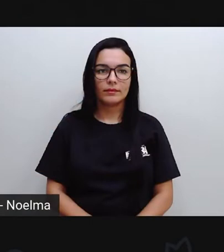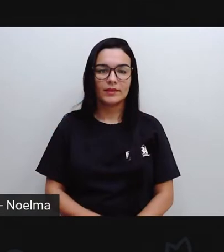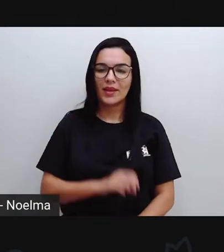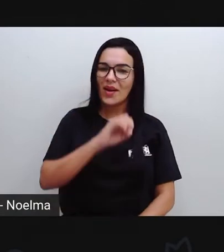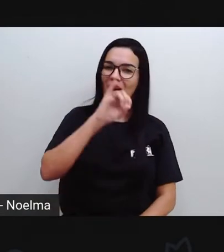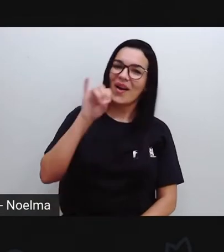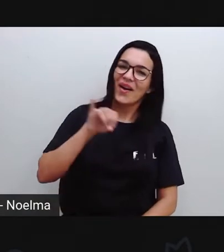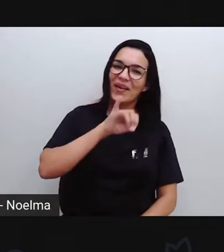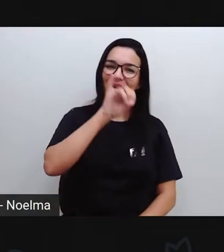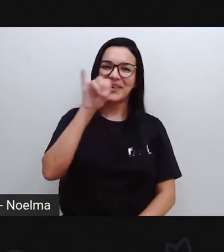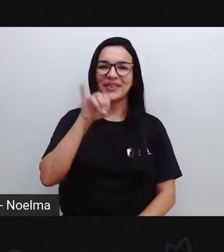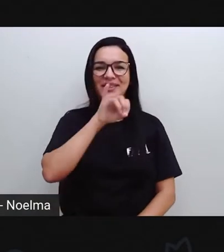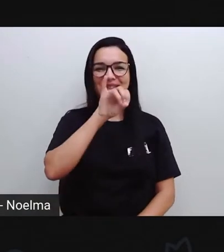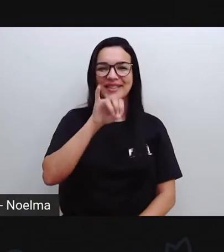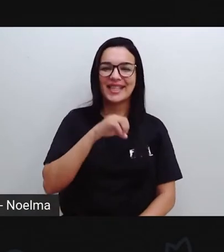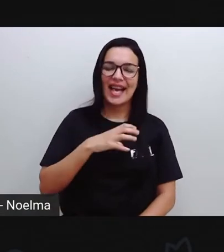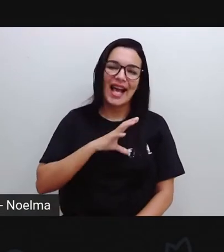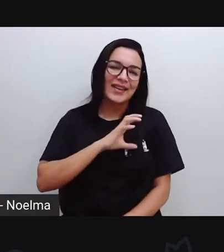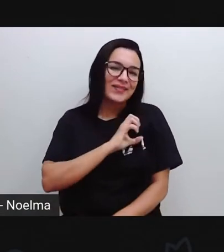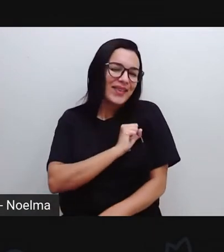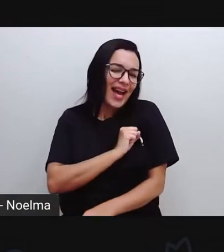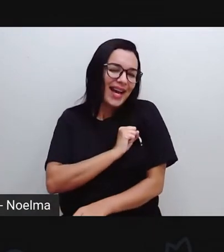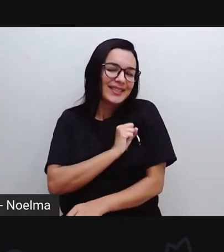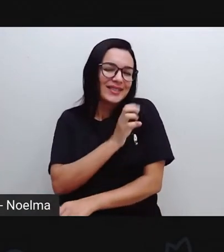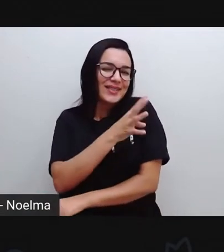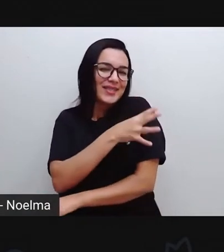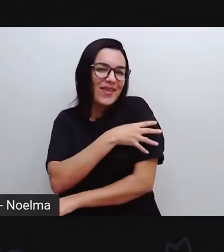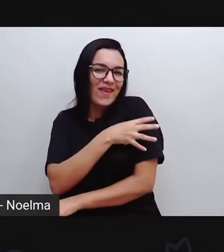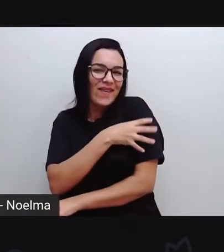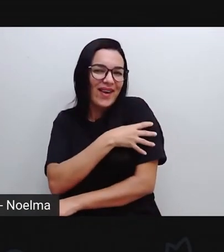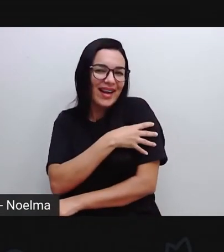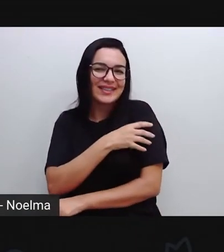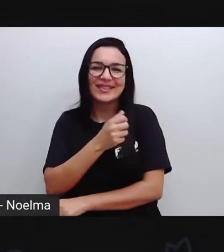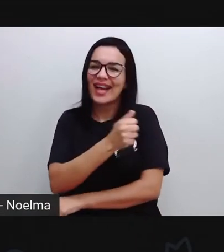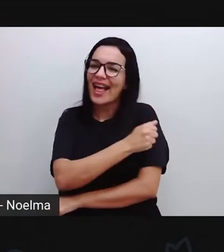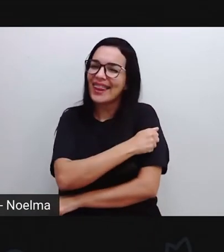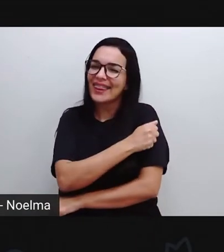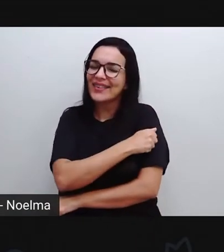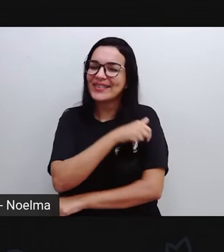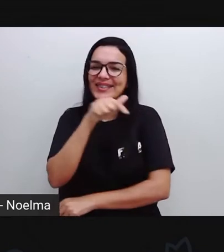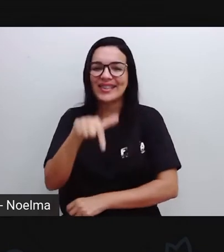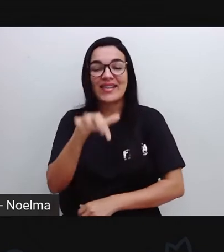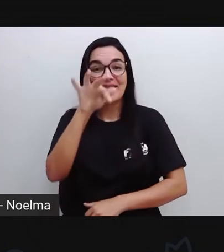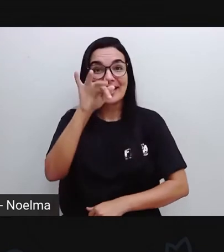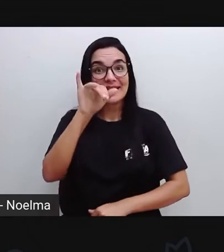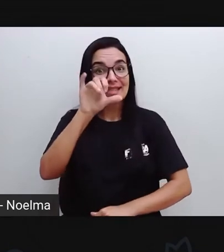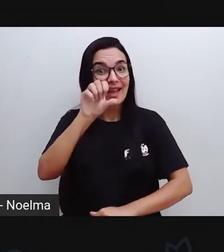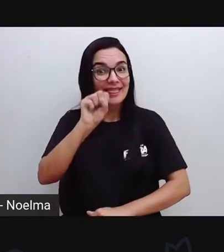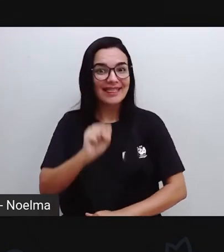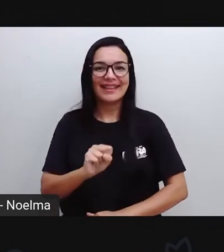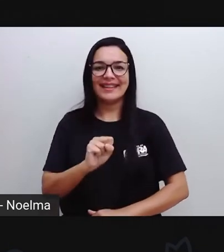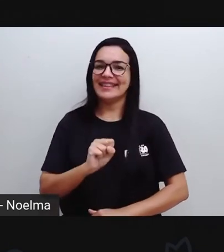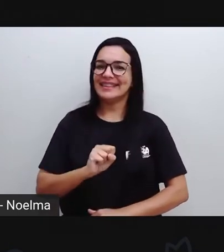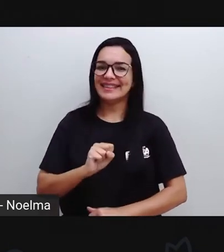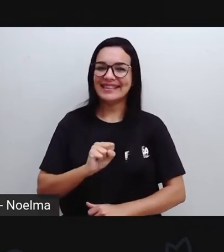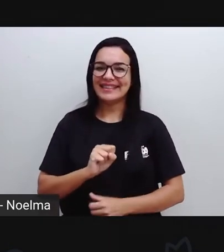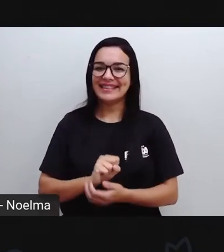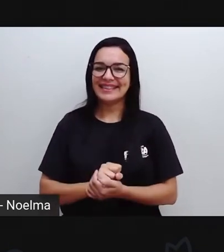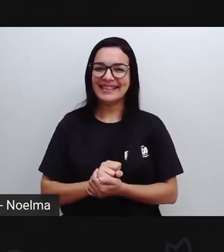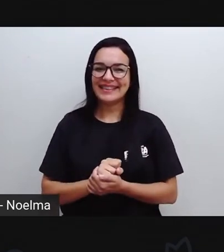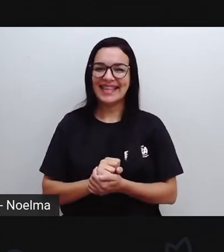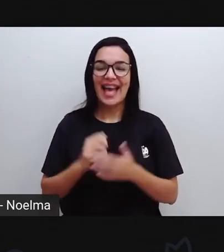Olá, meus amores, meus queridos e amados alunos da cidade de Feira de Santana.